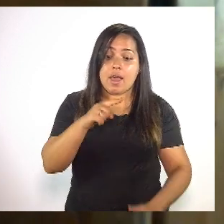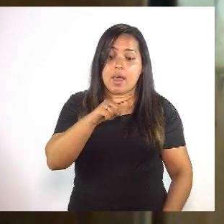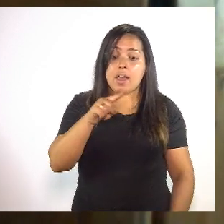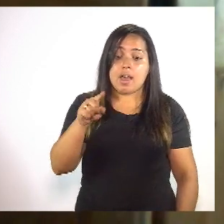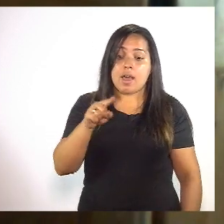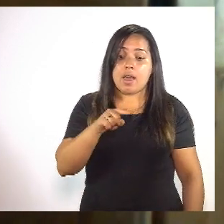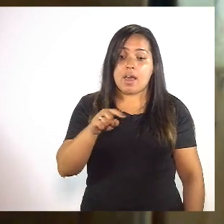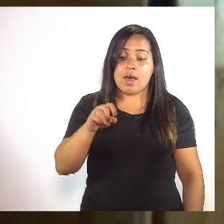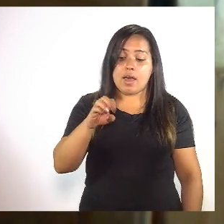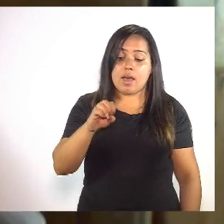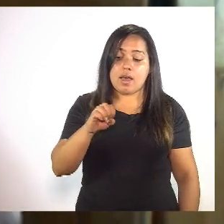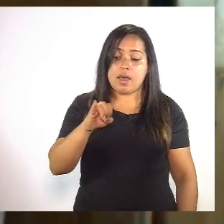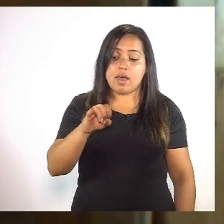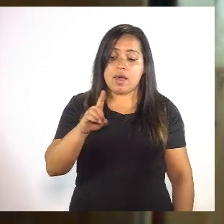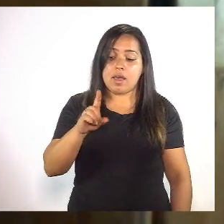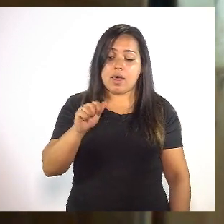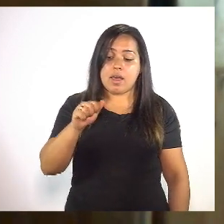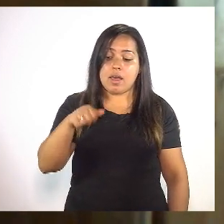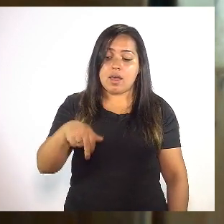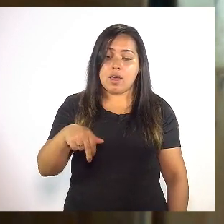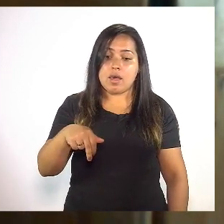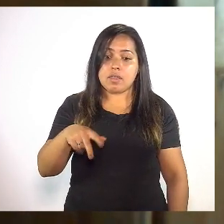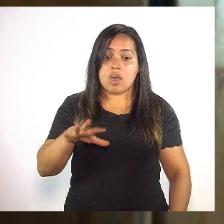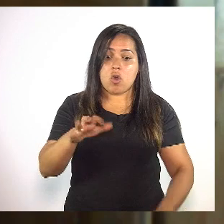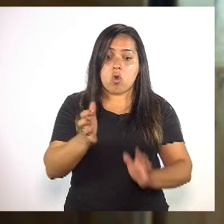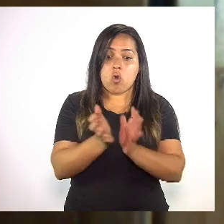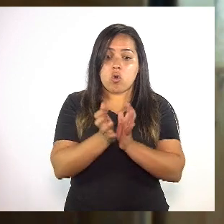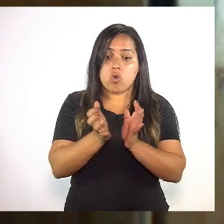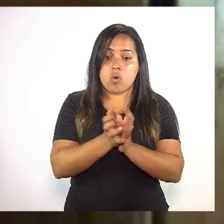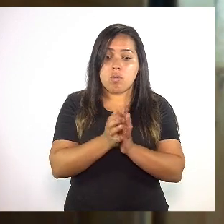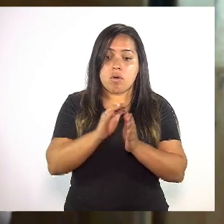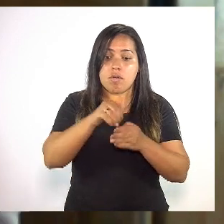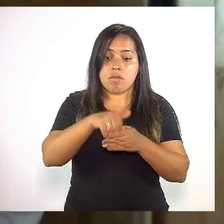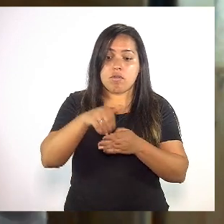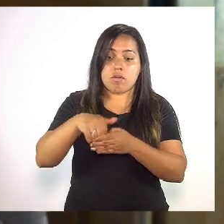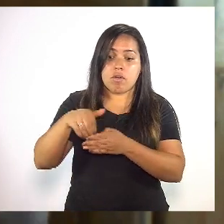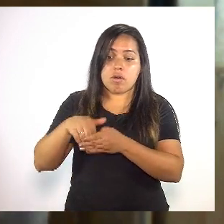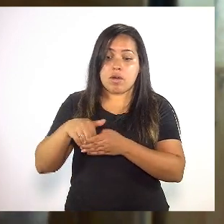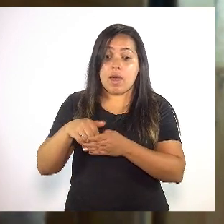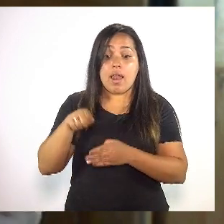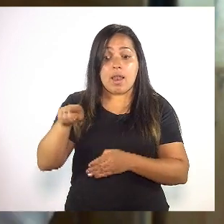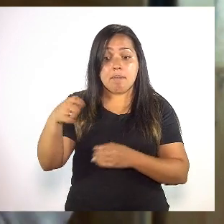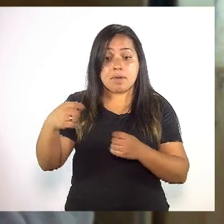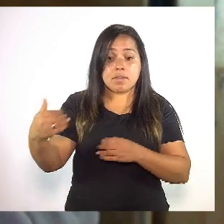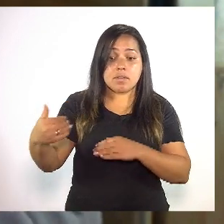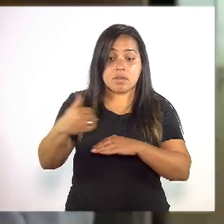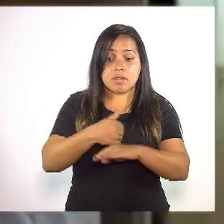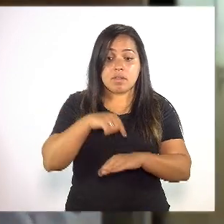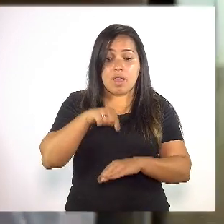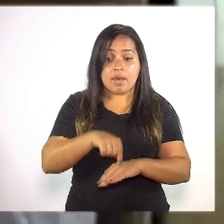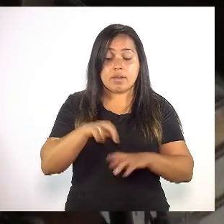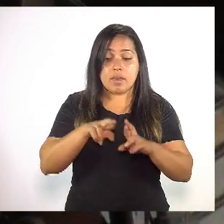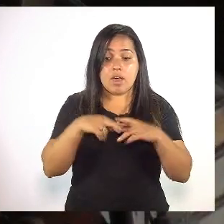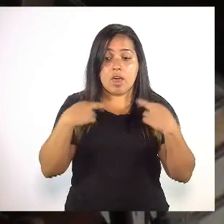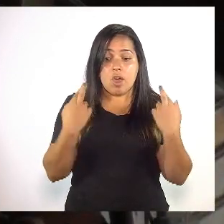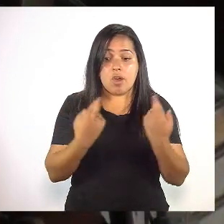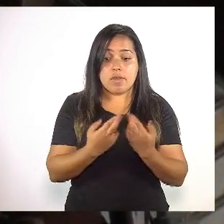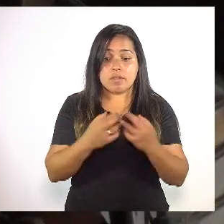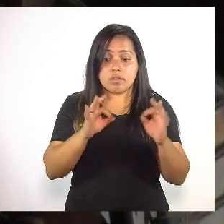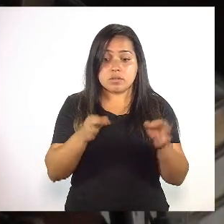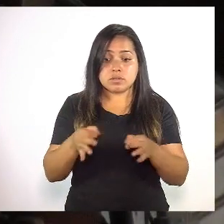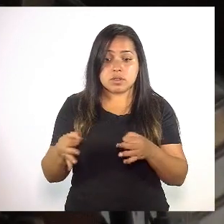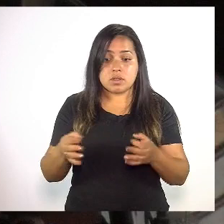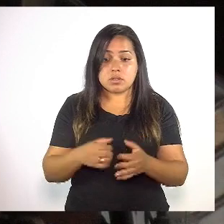doente, mas está votando lá no grupo votação. Então tem que avisar ela para trazer ela para o grupo. Não, ela vai. Não, ela está. Ela vai